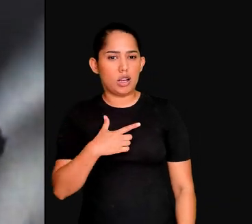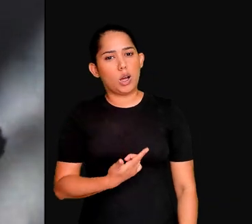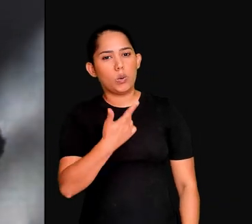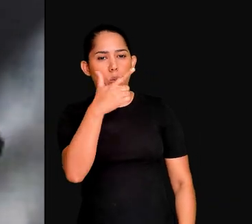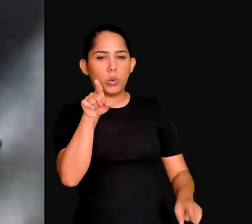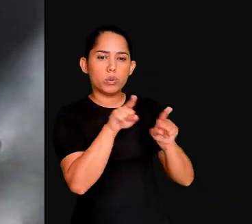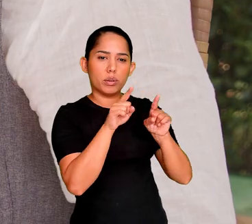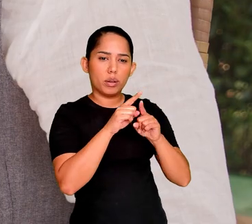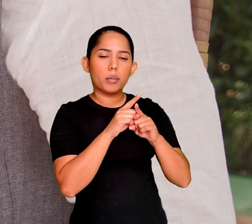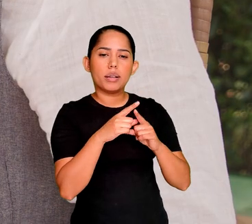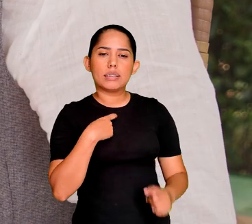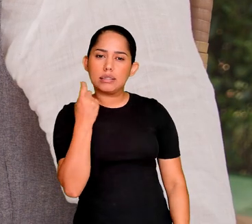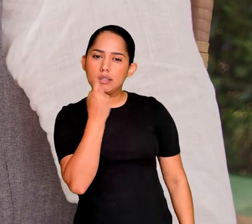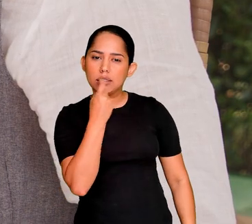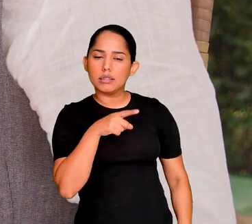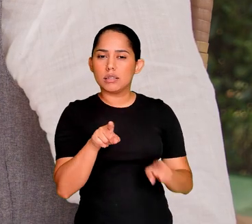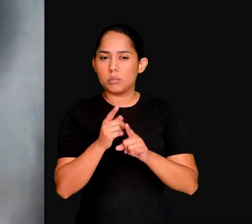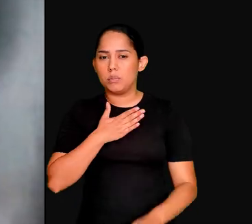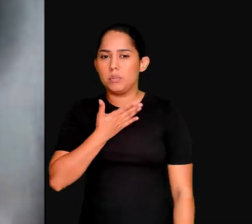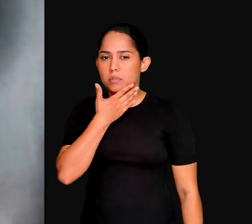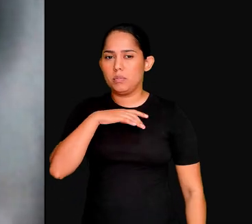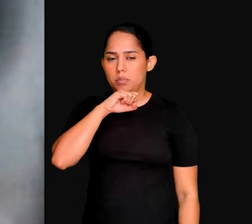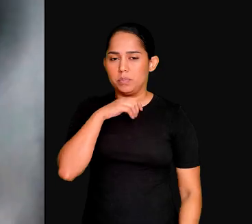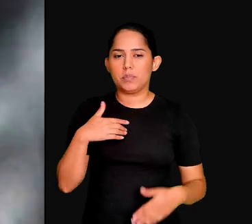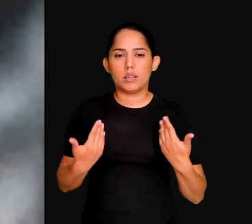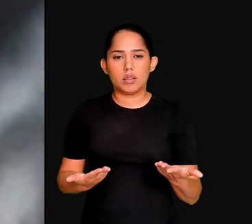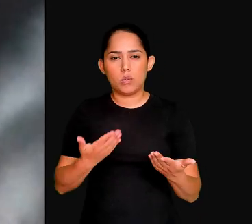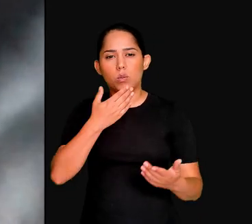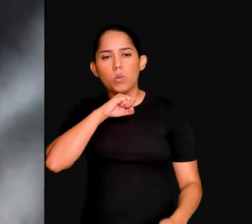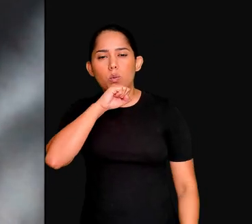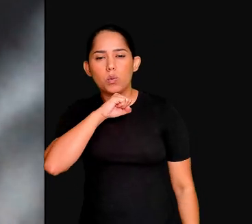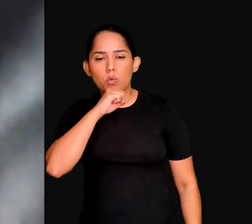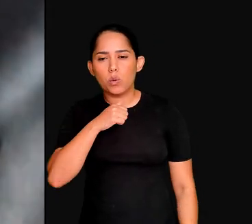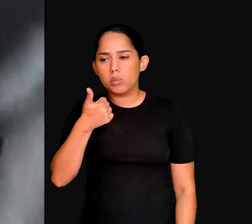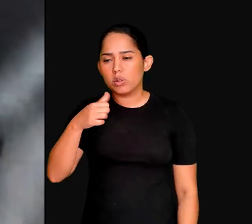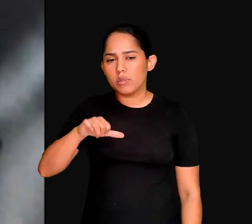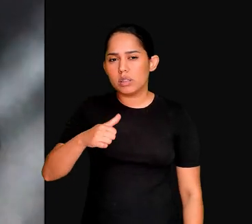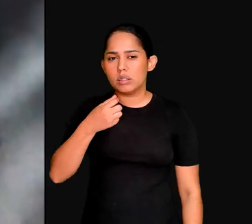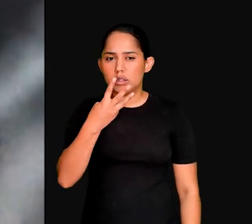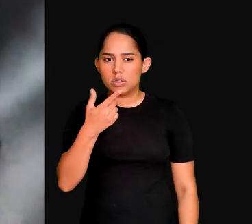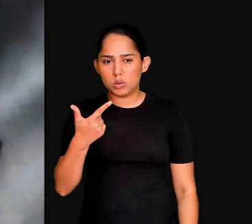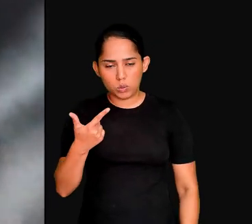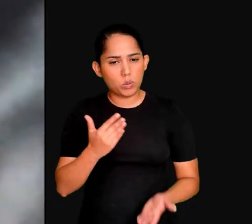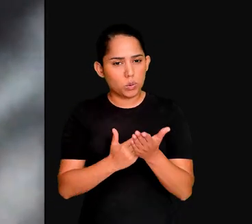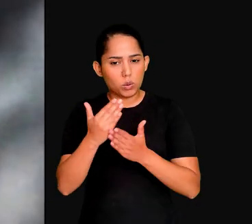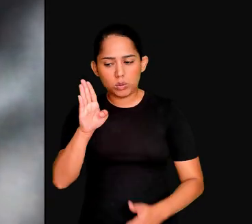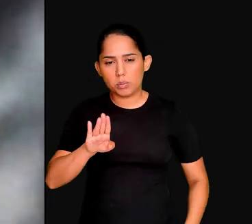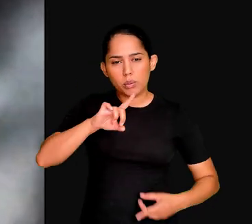era dentista, o Henrique. O meu avô já então começou a usar os preparados biodinâmicos. Já em 32 eu achei a agenda